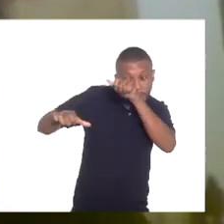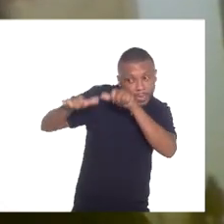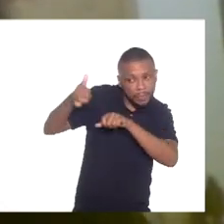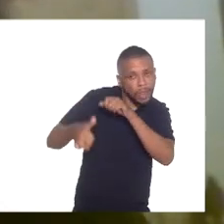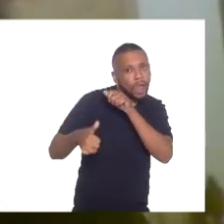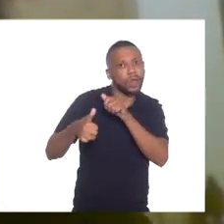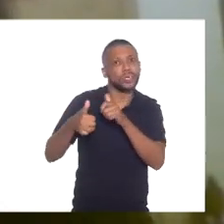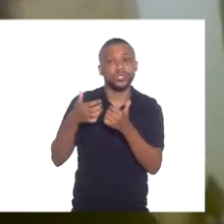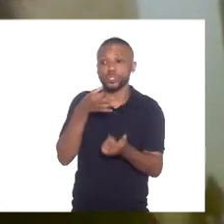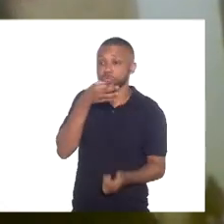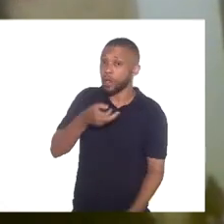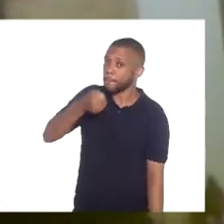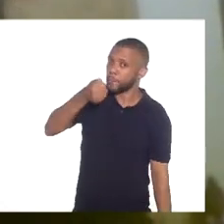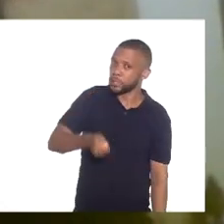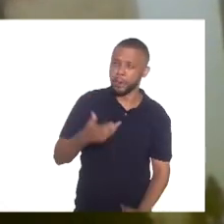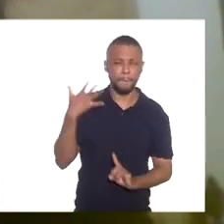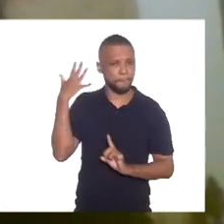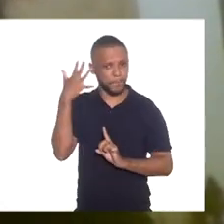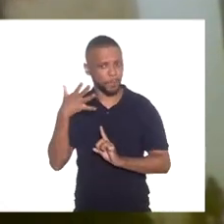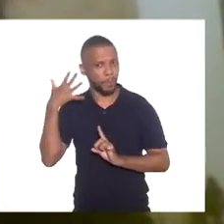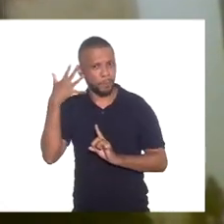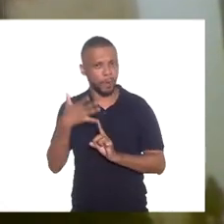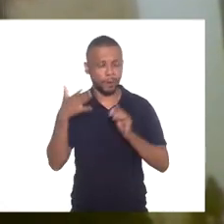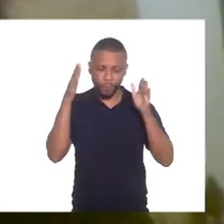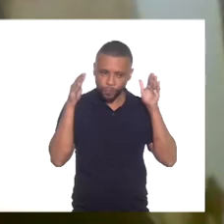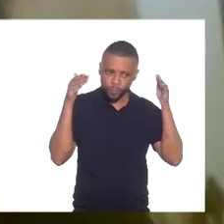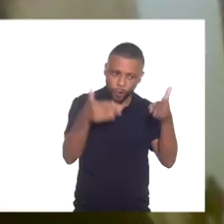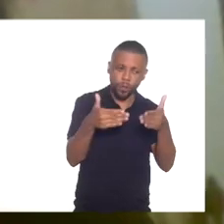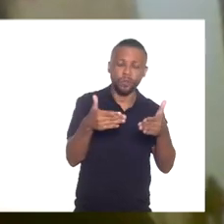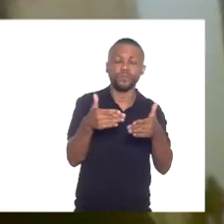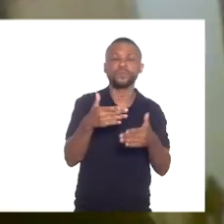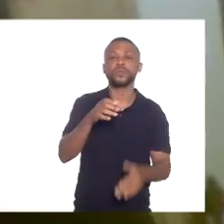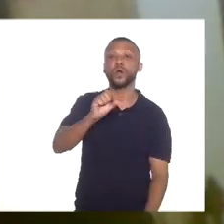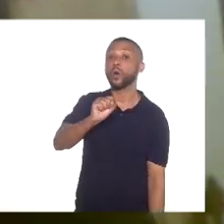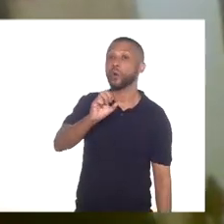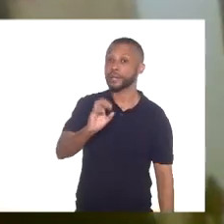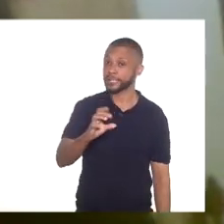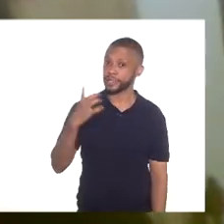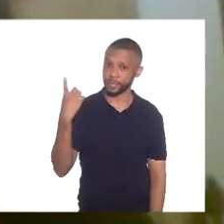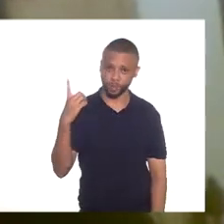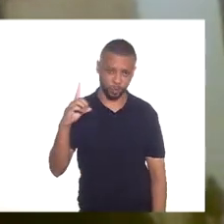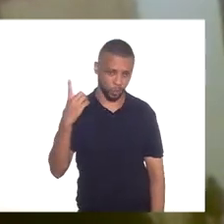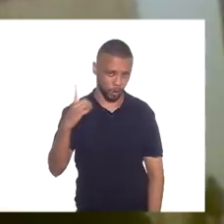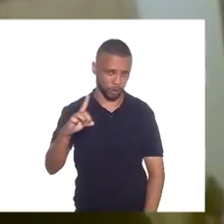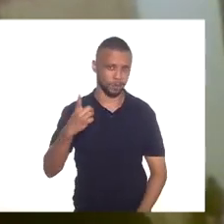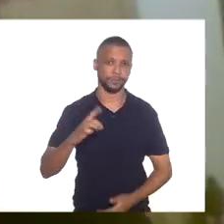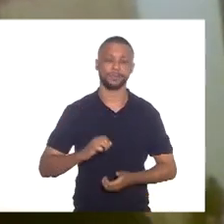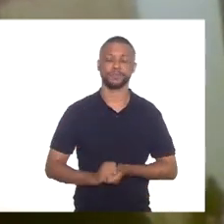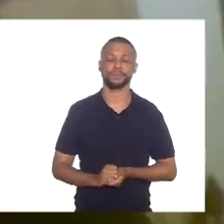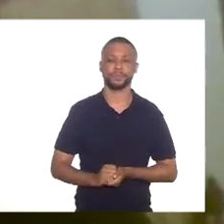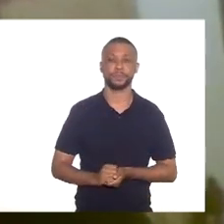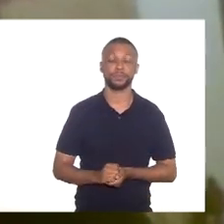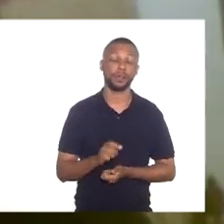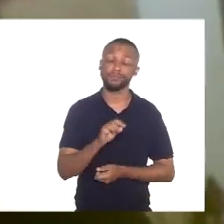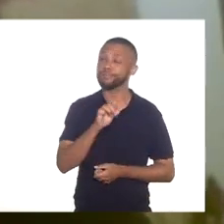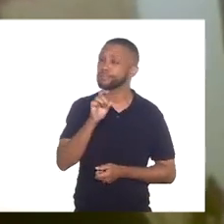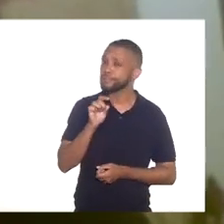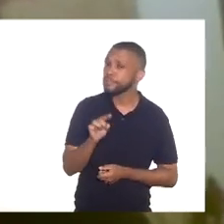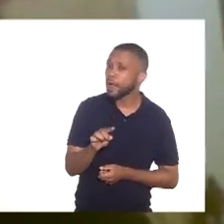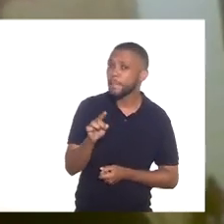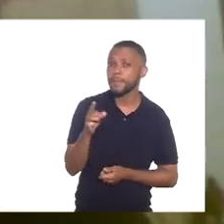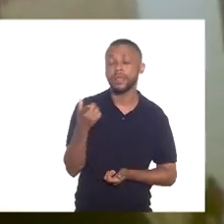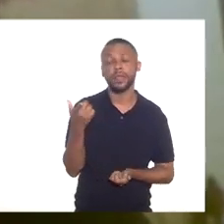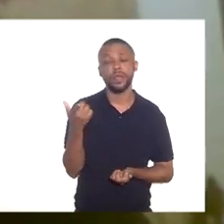se pronunciavam com a perspectiva dos $80. E quem é que sabe esse número, né?